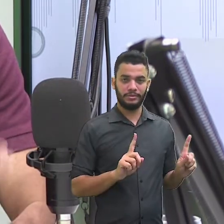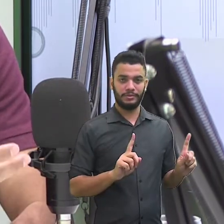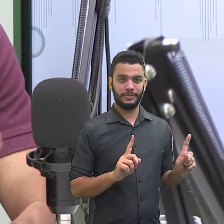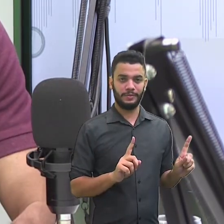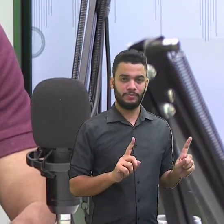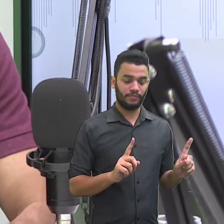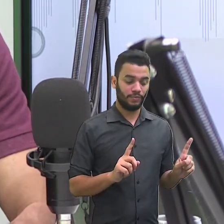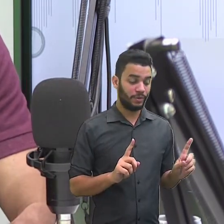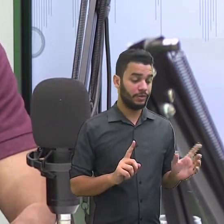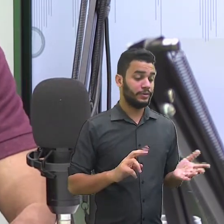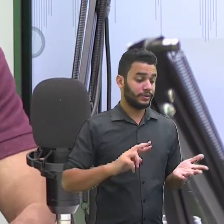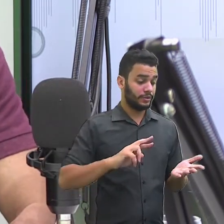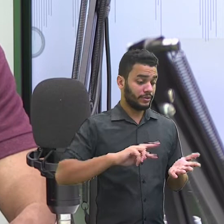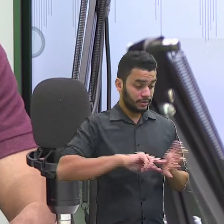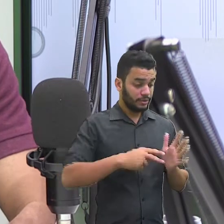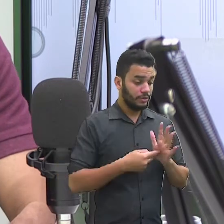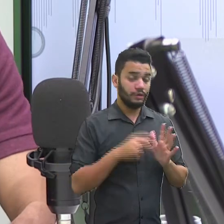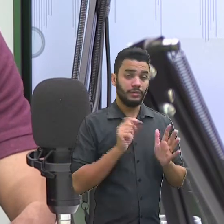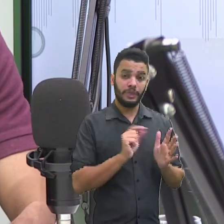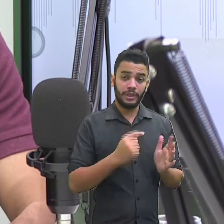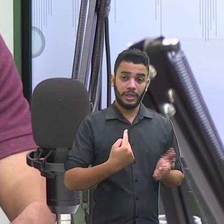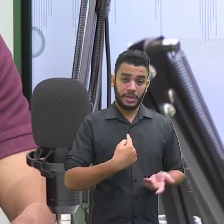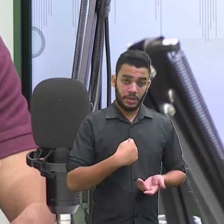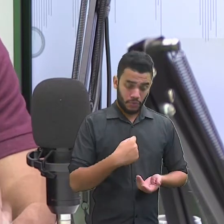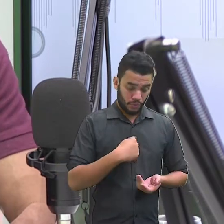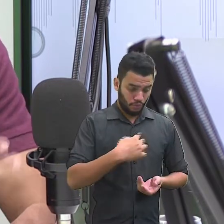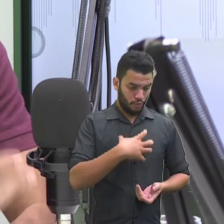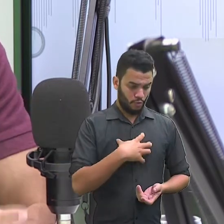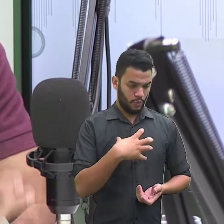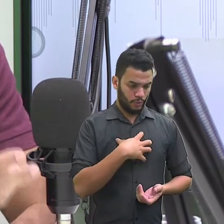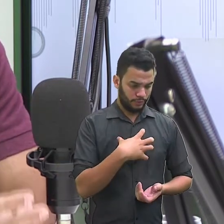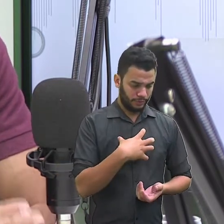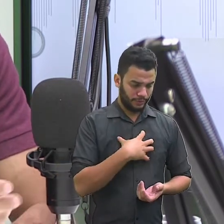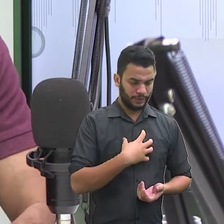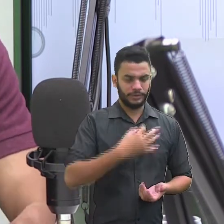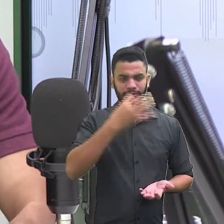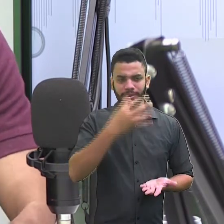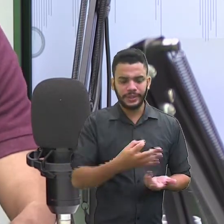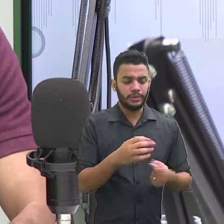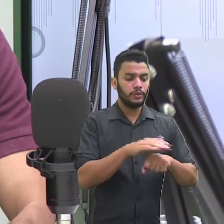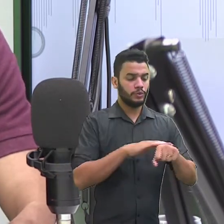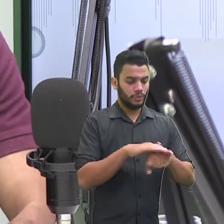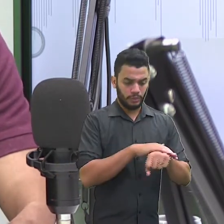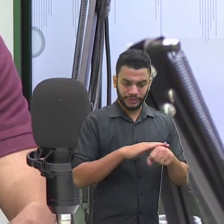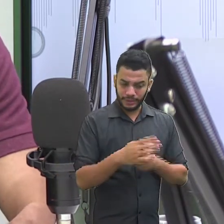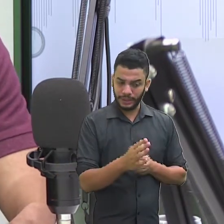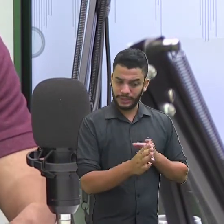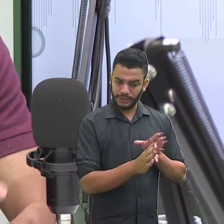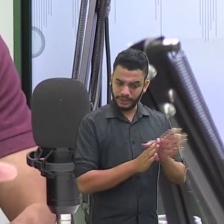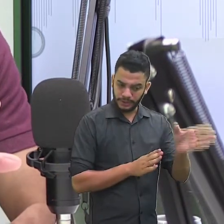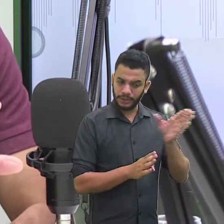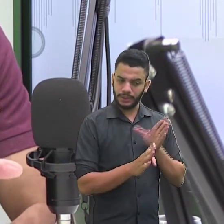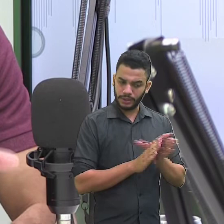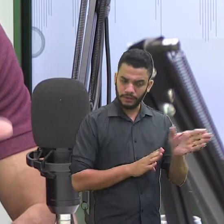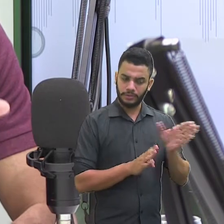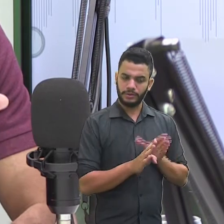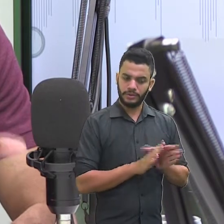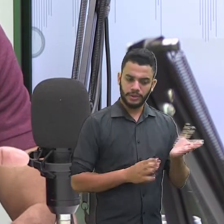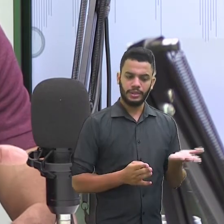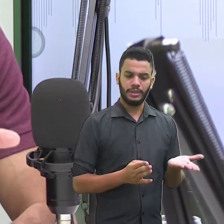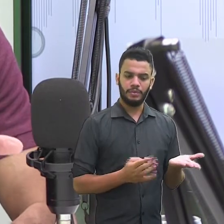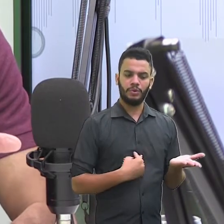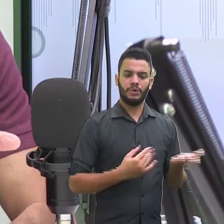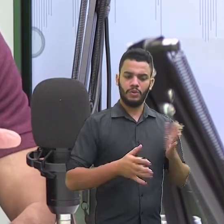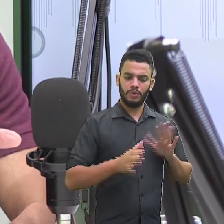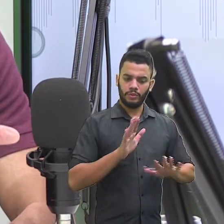Constrói-se uma relação de confiança com o filho. Constrói-se uma relação de amor. Antes de